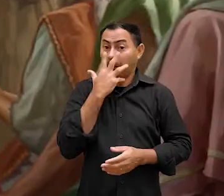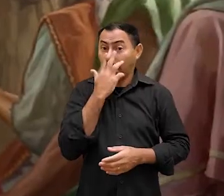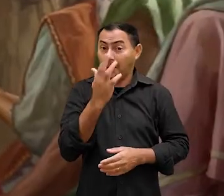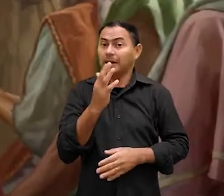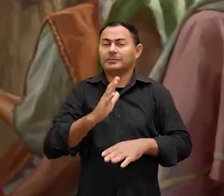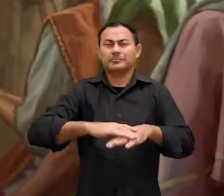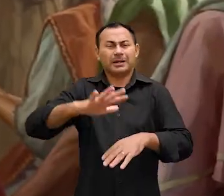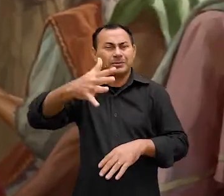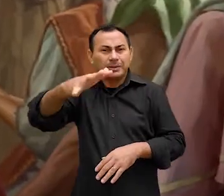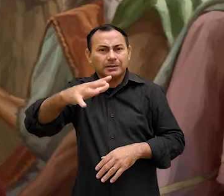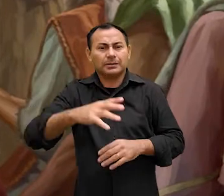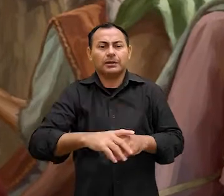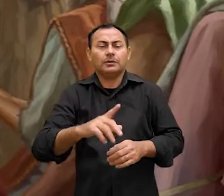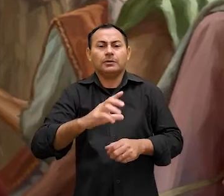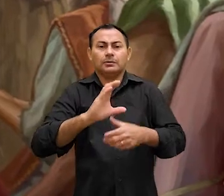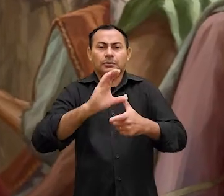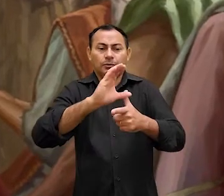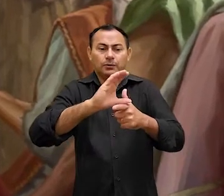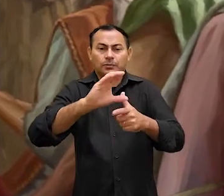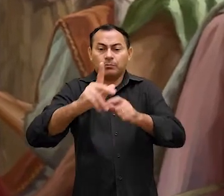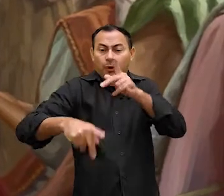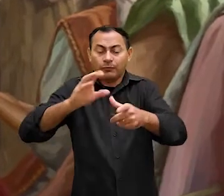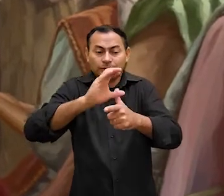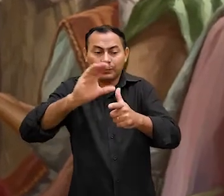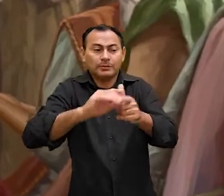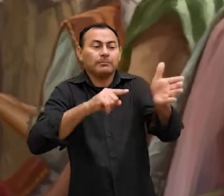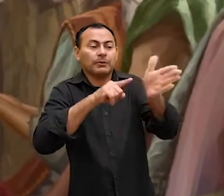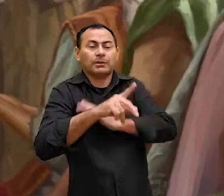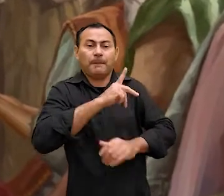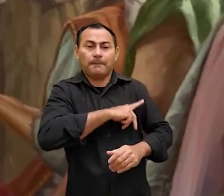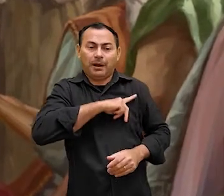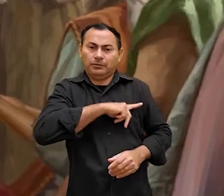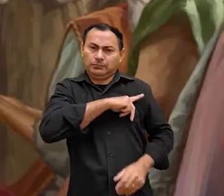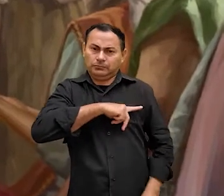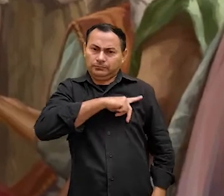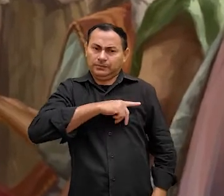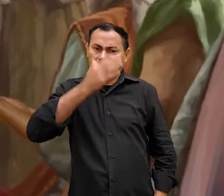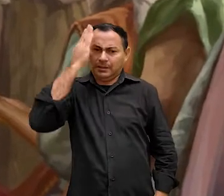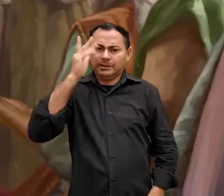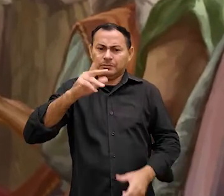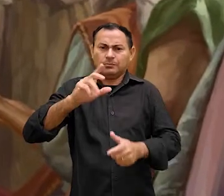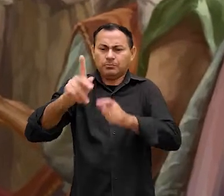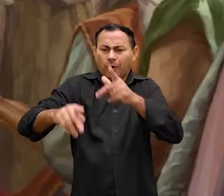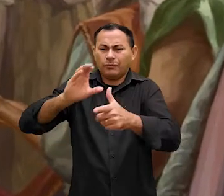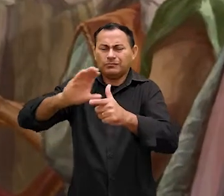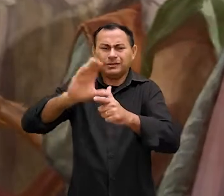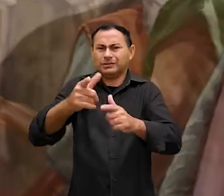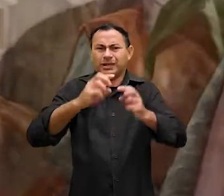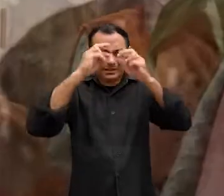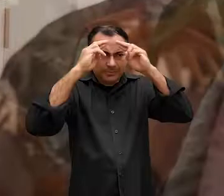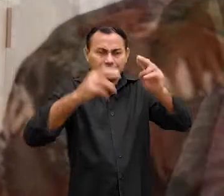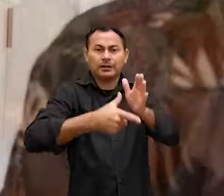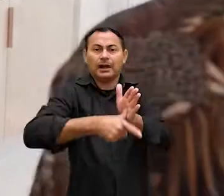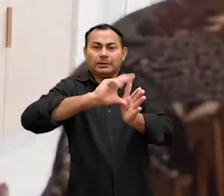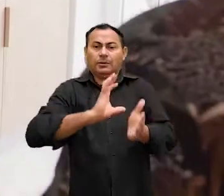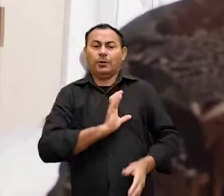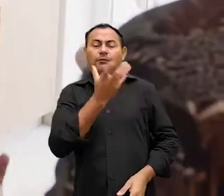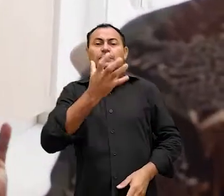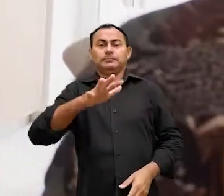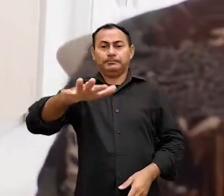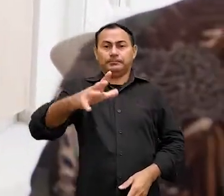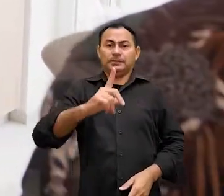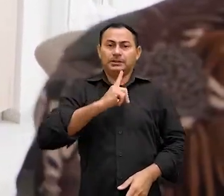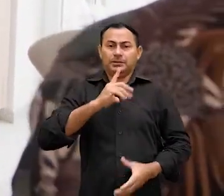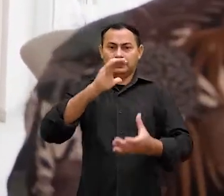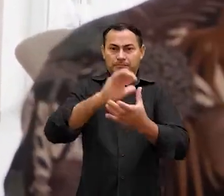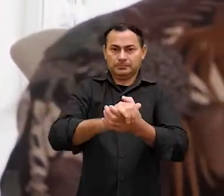foi mais ou menos isso que os coríntios perguntaram a Paulo. Sabemos que este povo era muito imoral antes de se converter e provavelmente